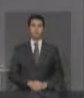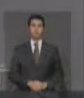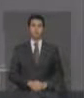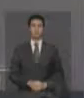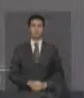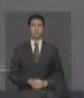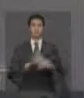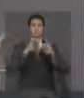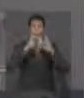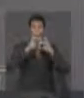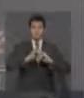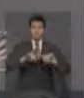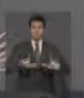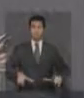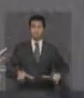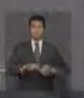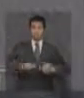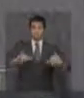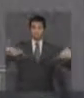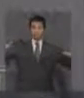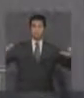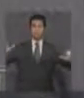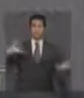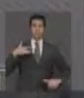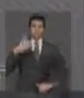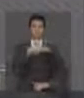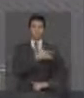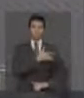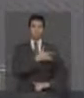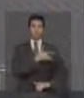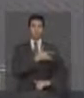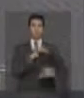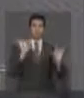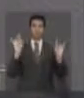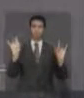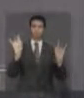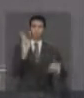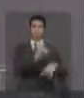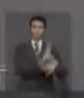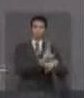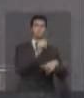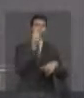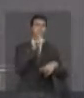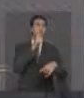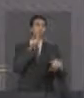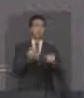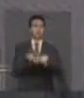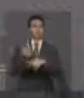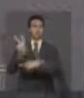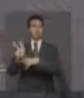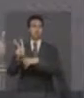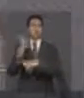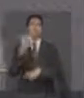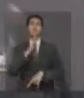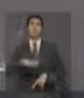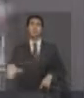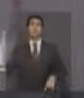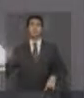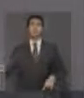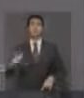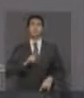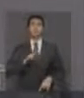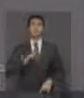da questão da mulher e da criança, enfrenta as questões mais